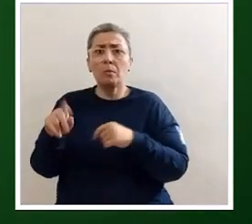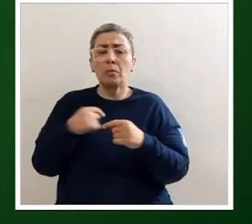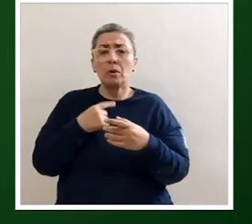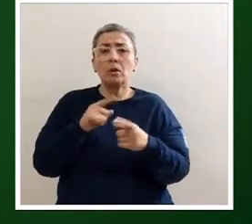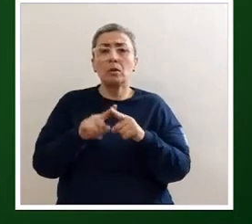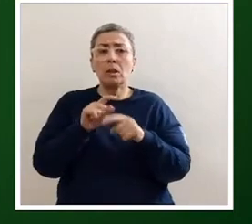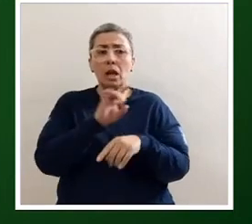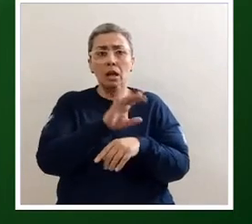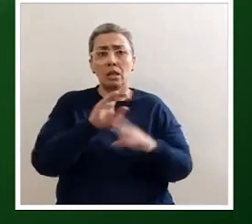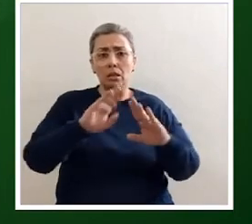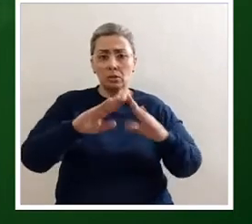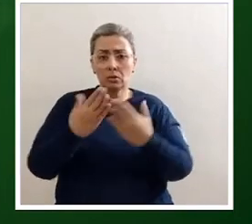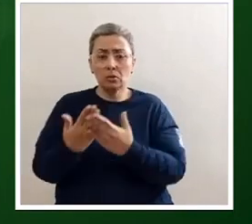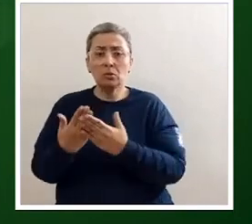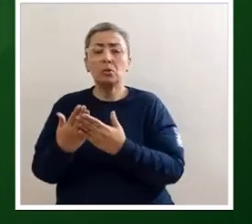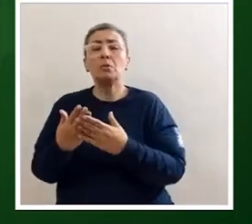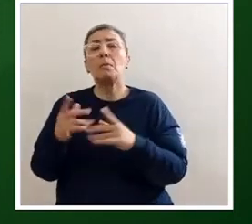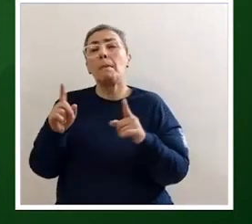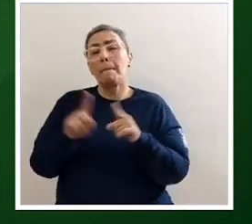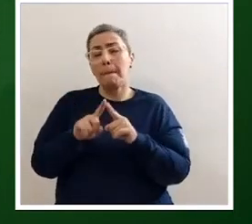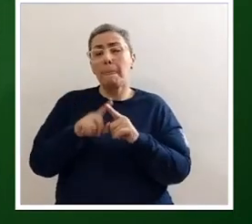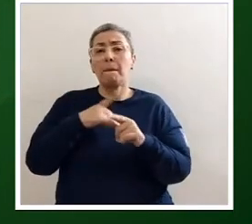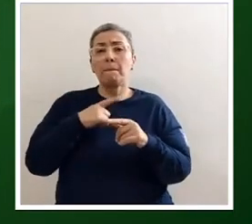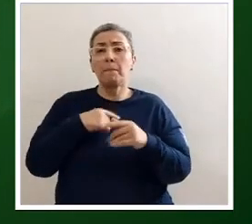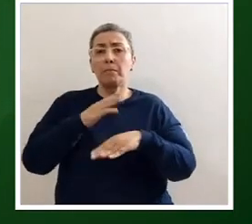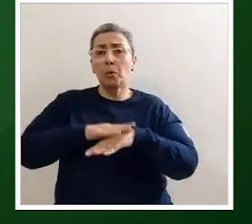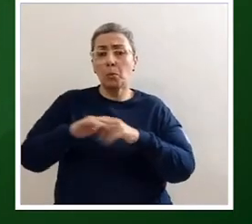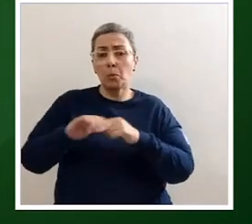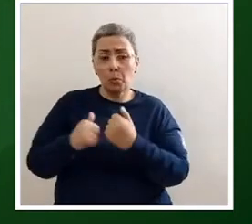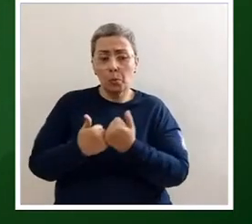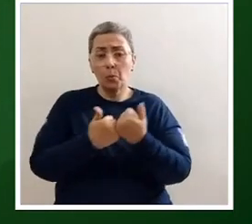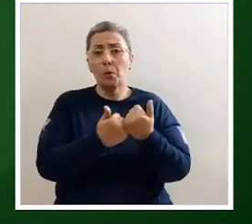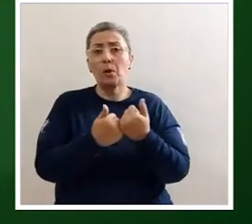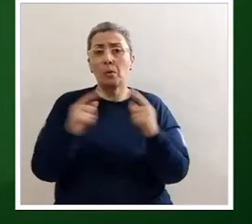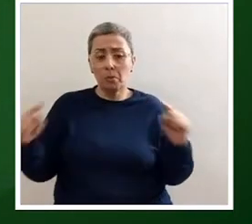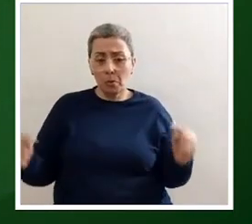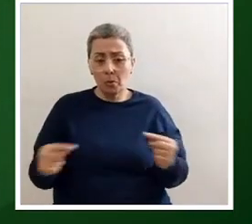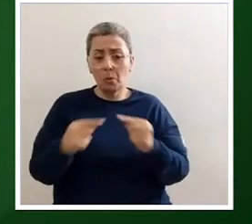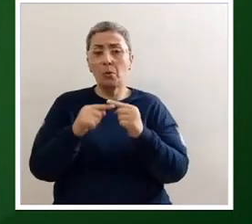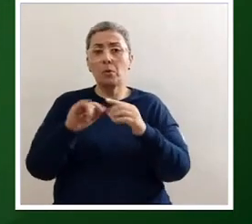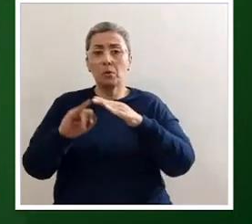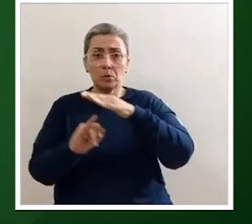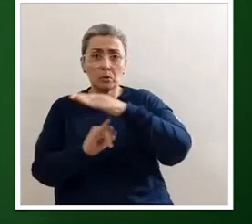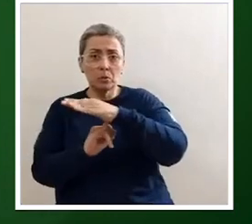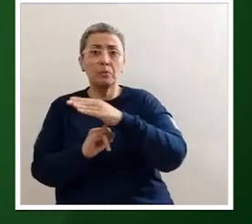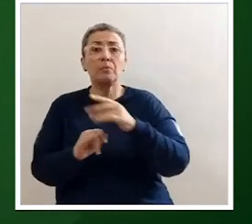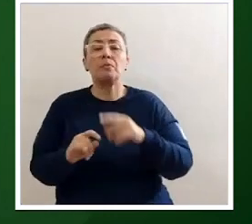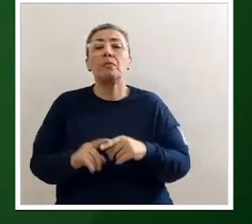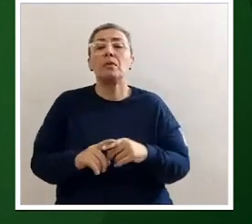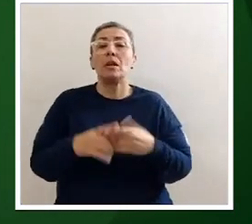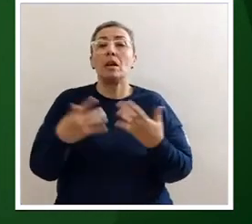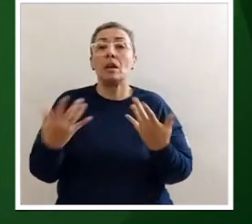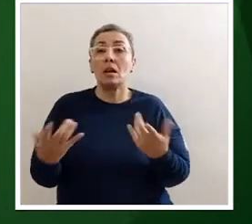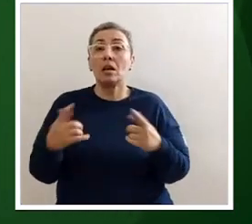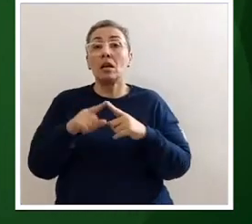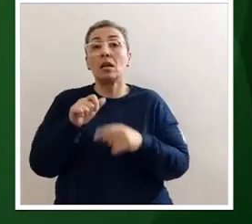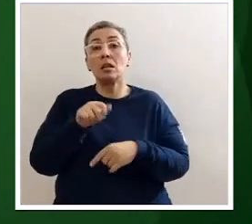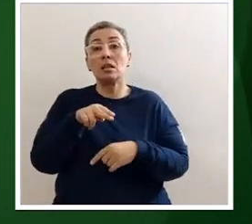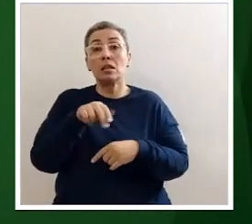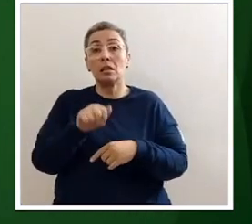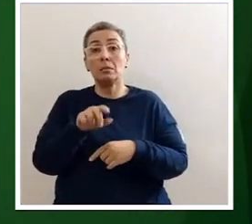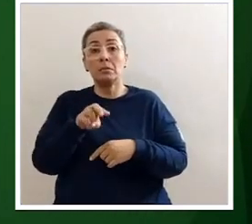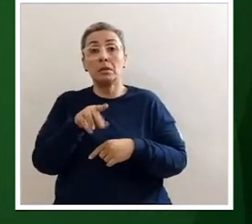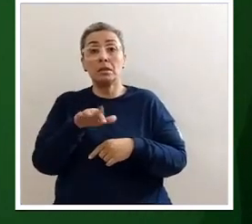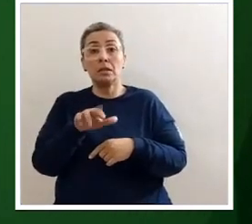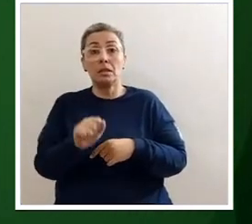das unidades escolares e fazendo a ponte também com outras instituições Ana Maria